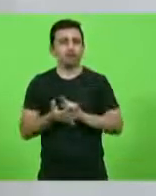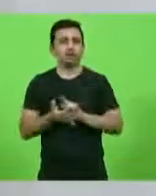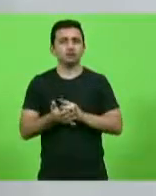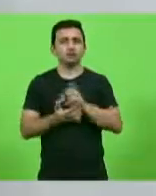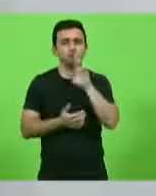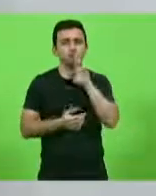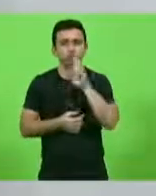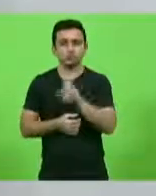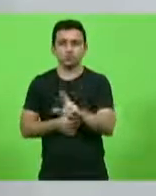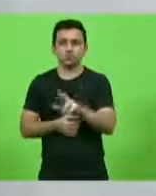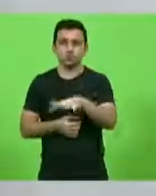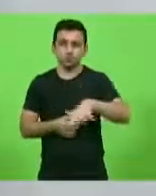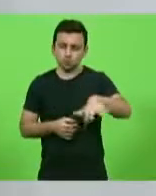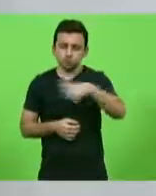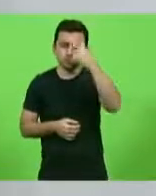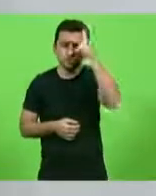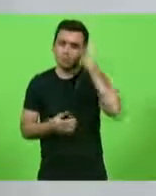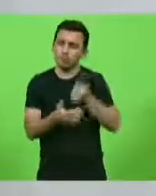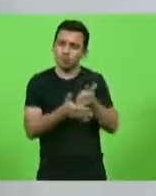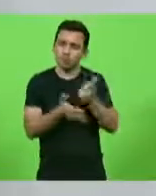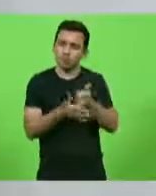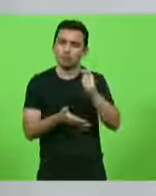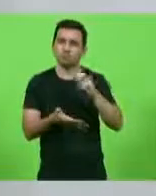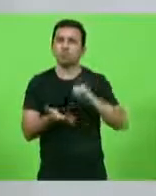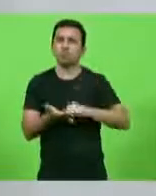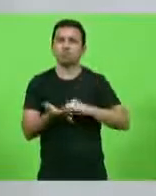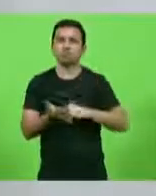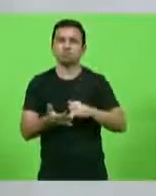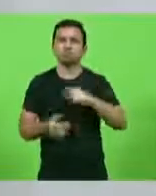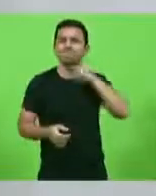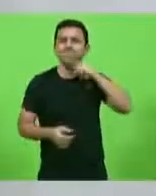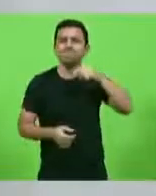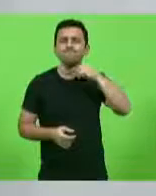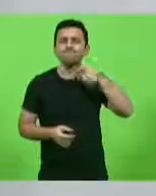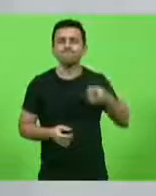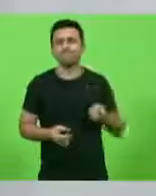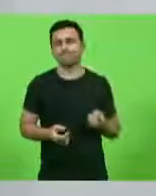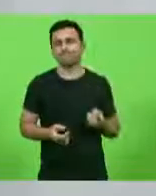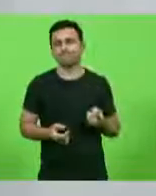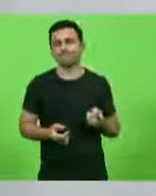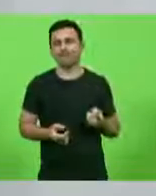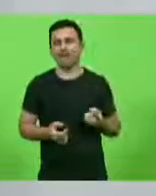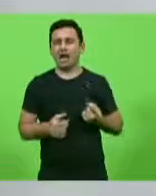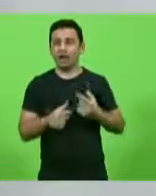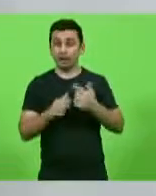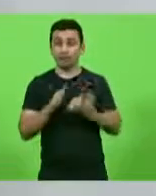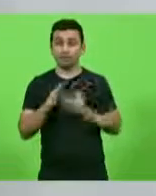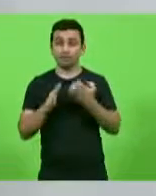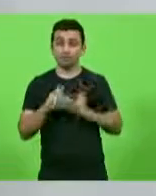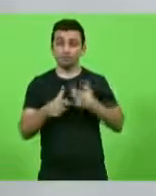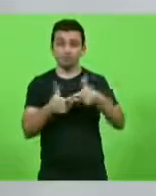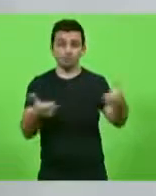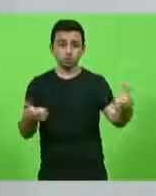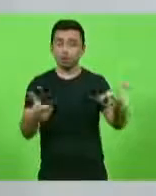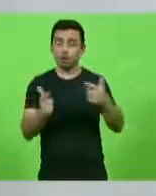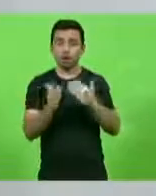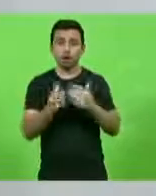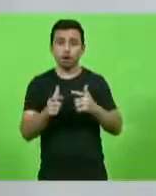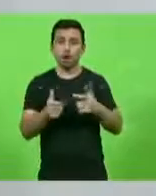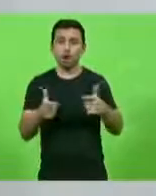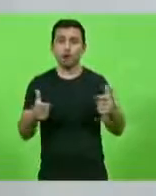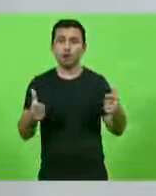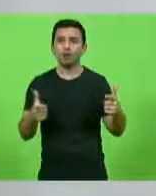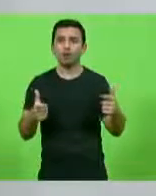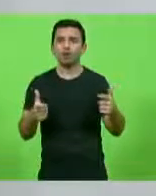para os pagadores de impostos. Não dá mais. Todo mundo, as empresas estão cada vez aumentando mais. Por